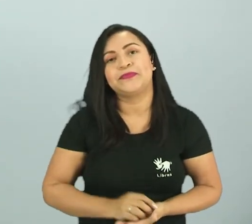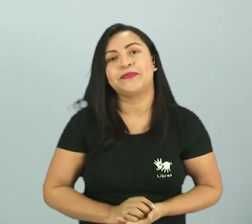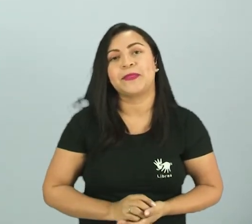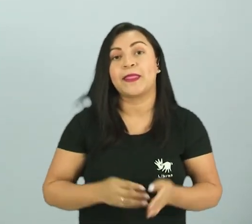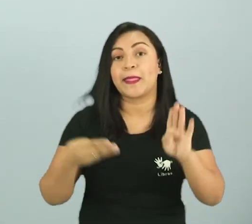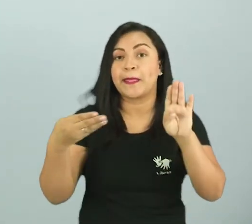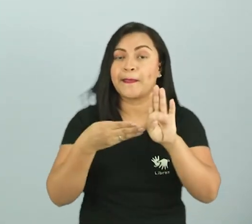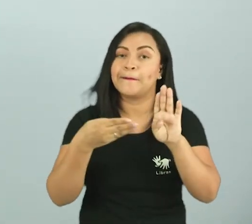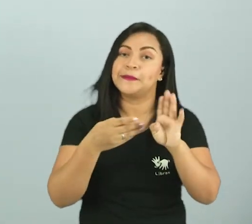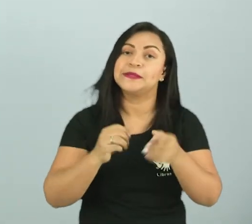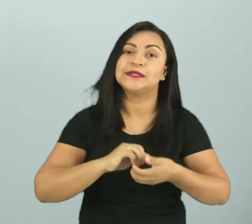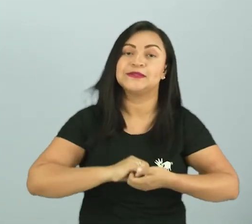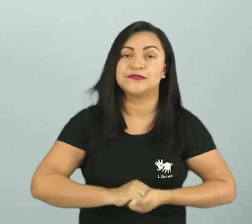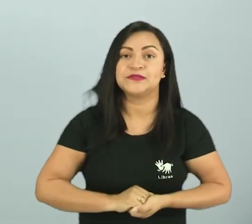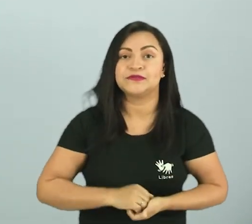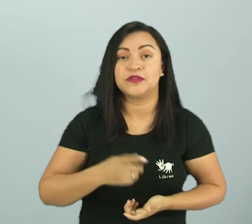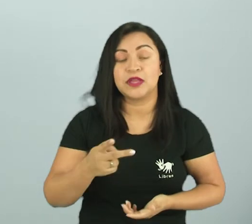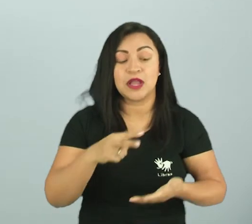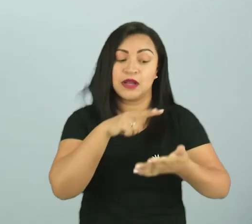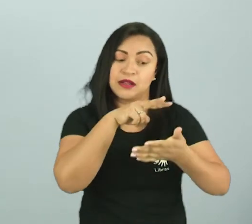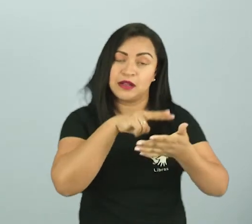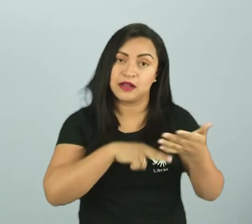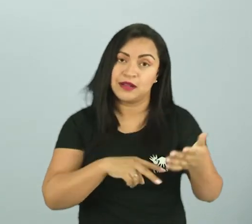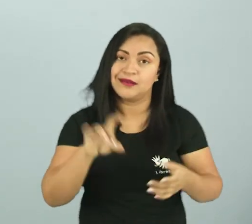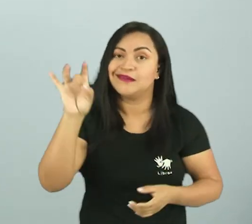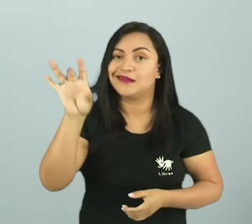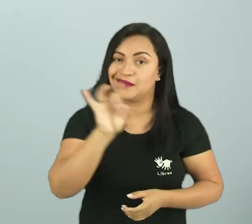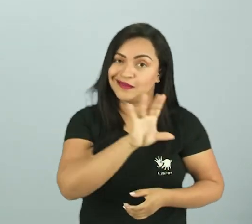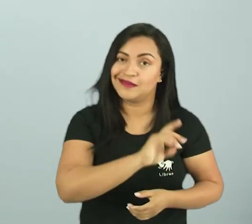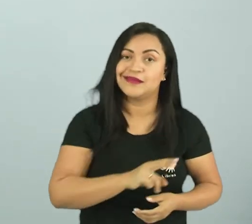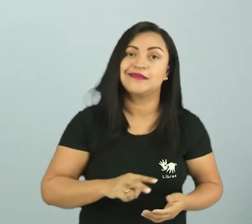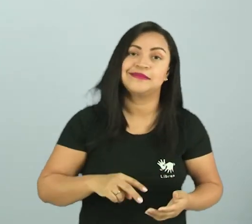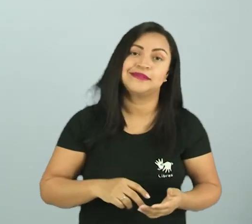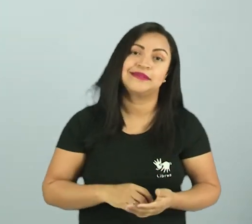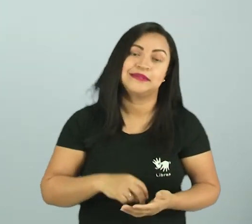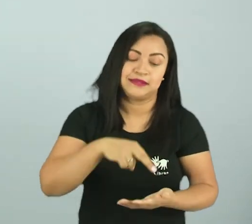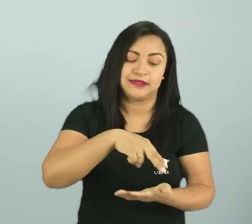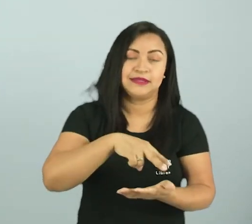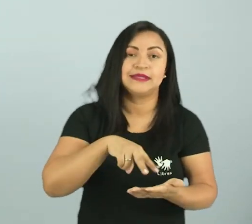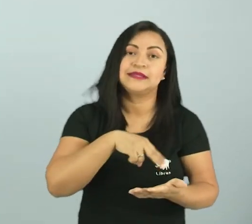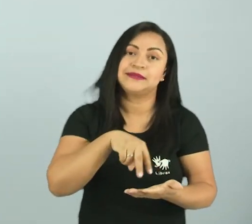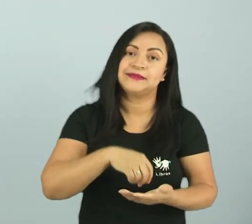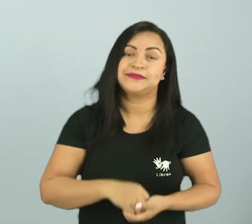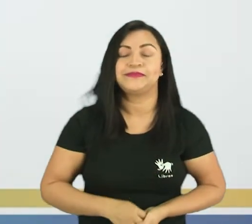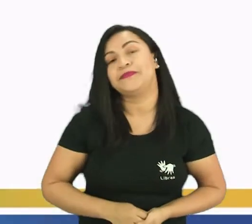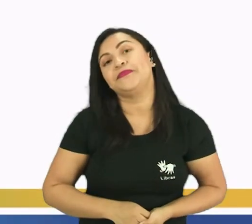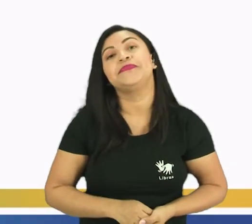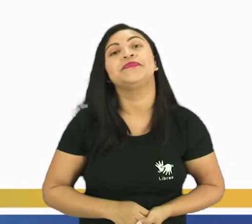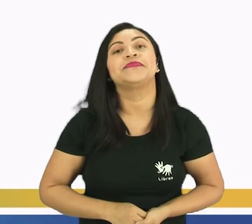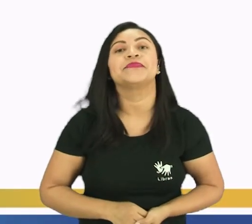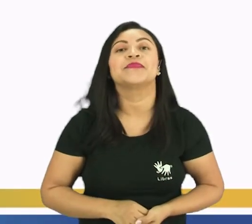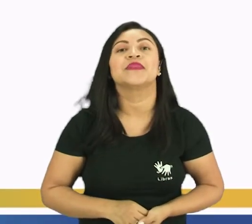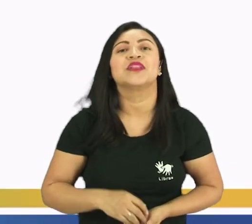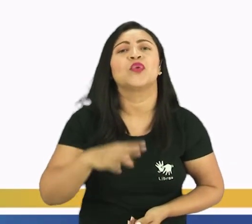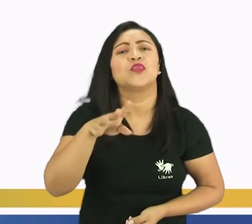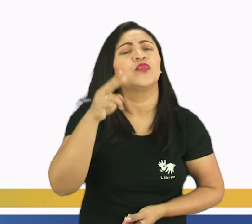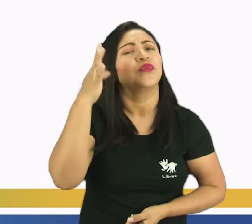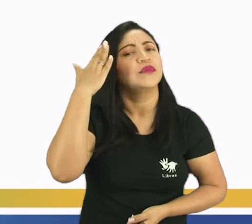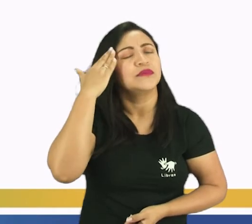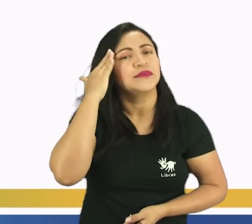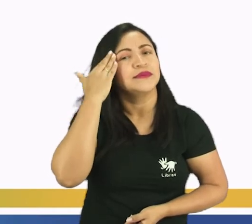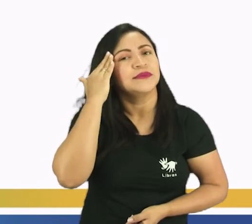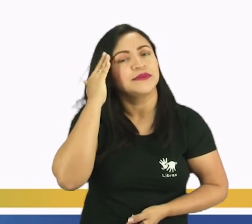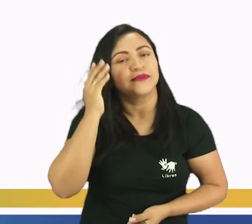depois e dar uma lida nos conceitos de cada dança para vocês entenderem melhor. Vamos lá. Com base no seu